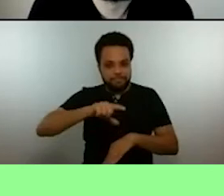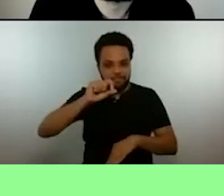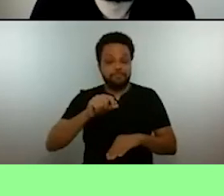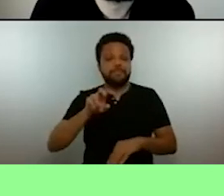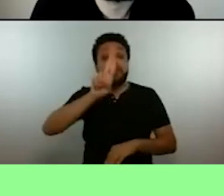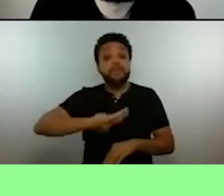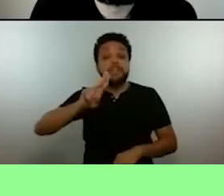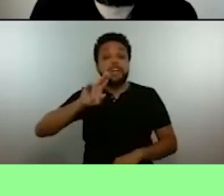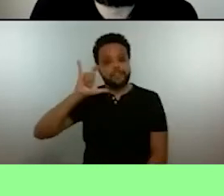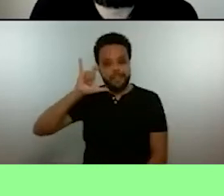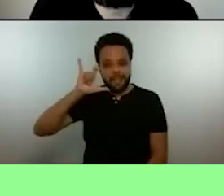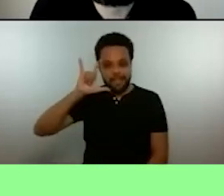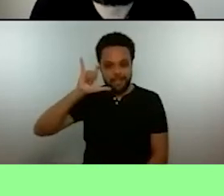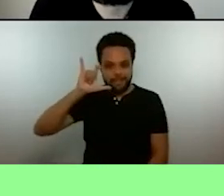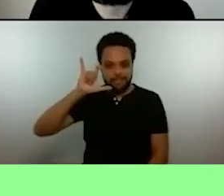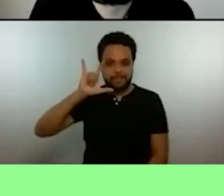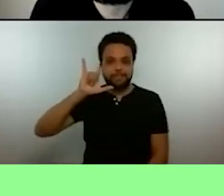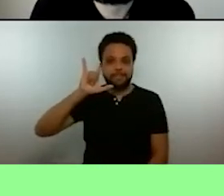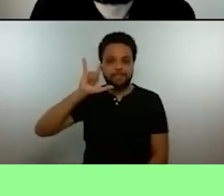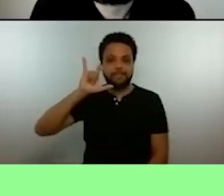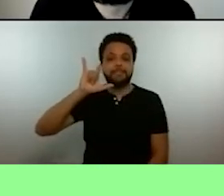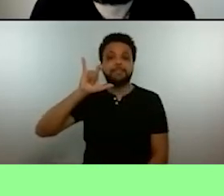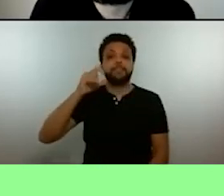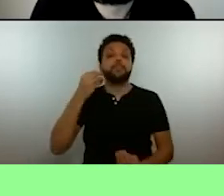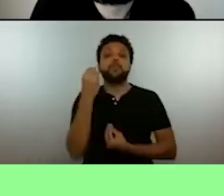usando o Instagram, onde eu não consegui